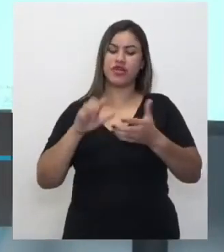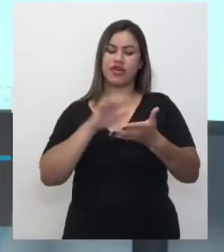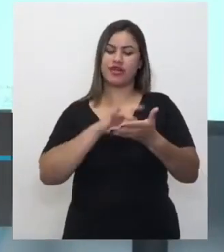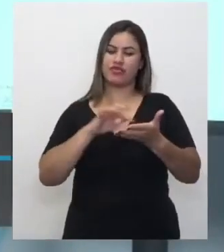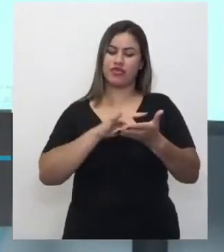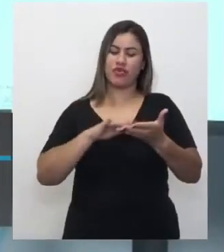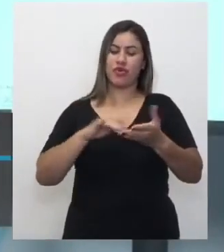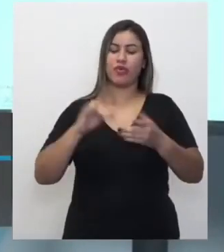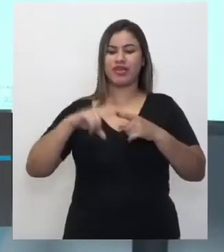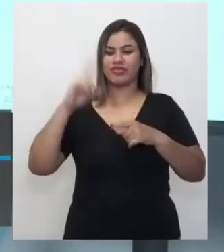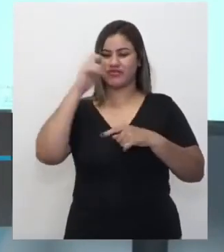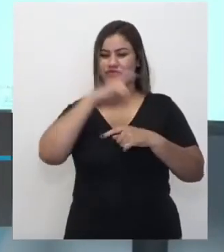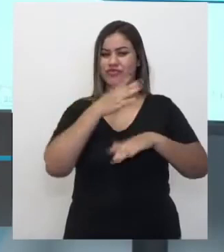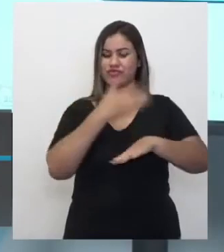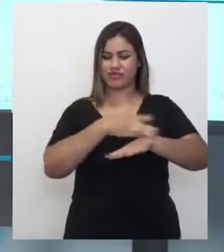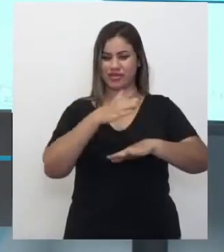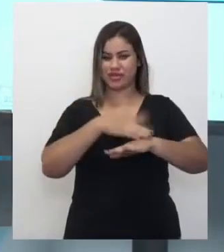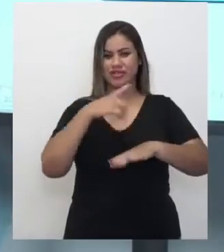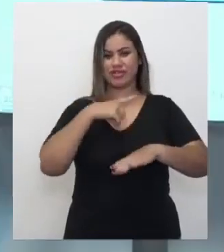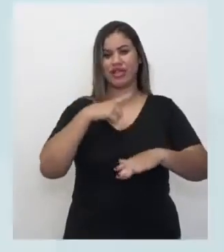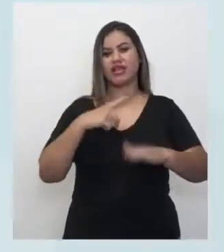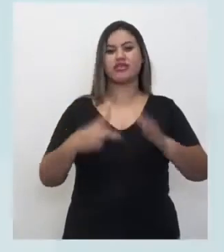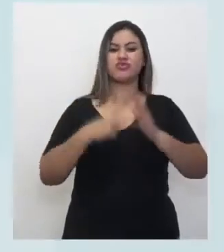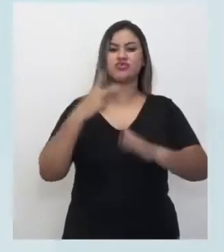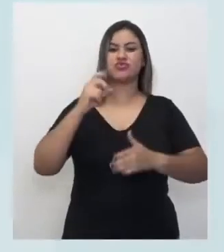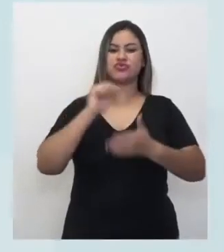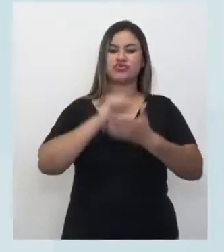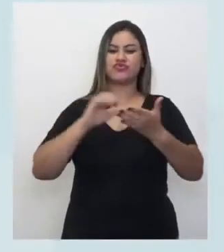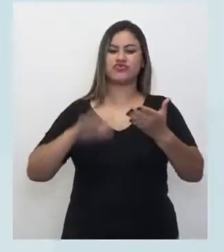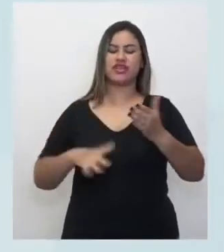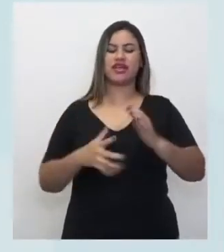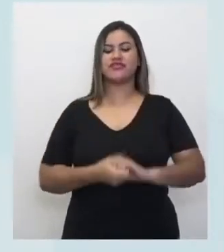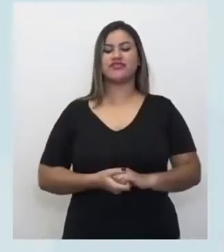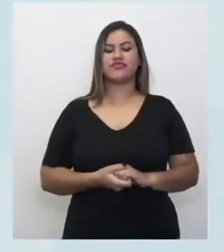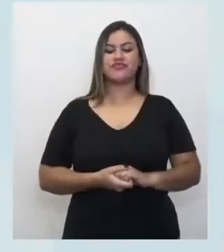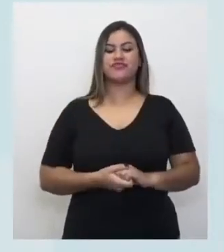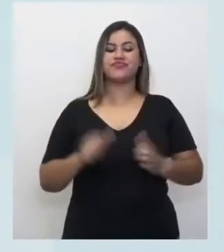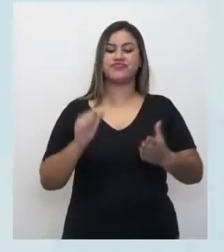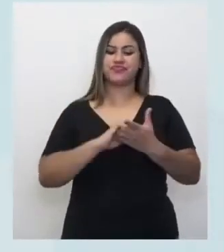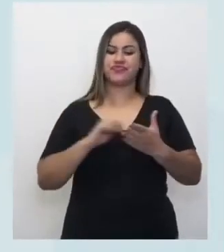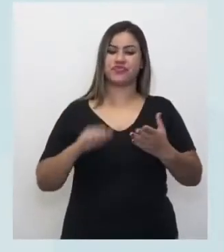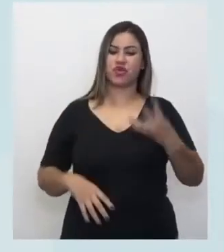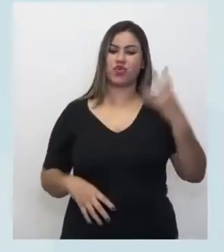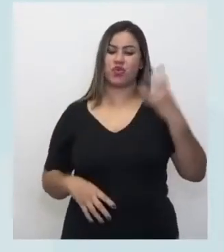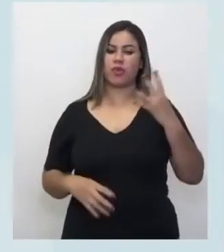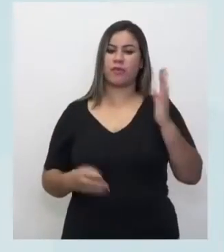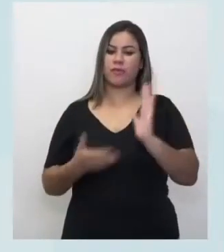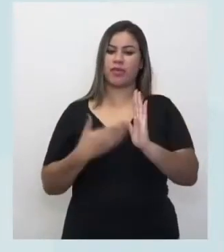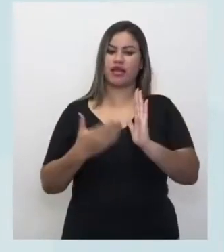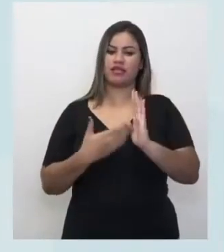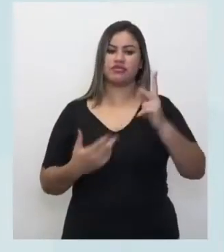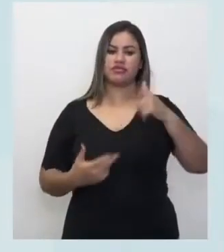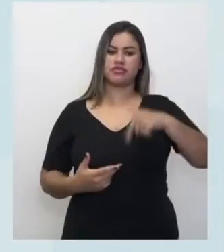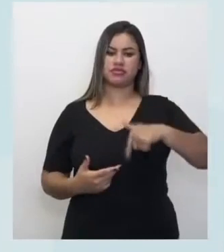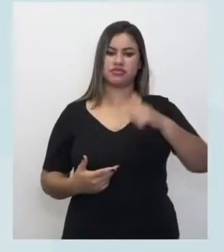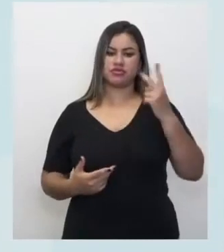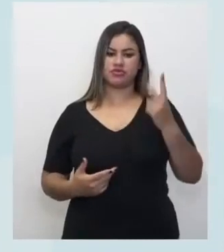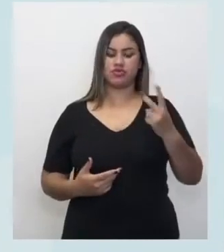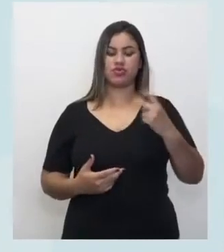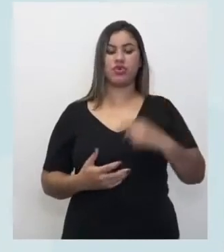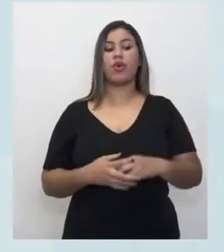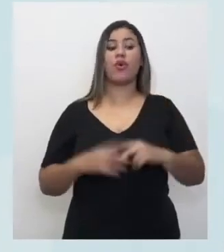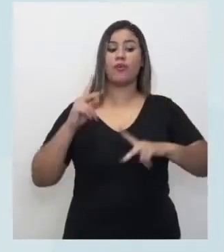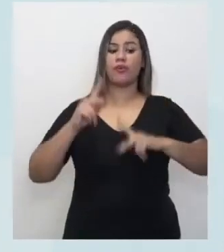trabalho. Vamos praticar? Então, vamos para a nossa segunda atividade do dia. Atividade 4 da página 72. A